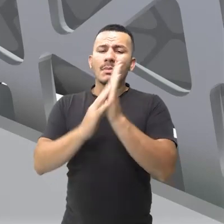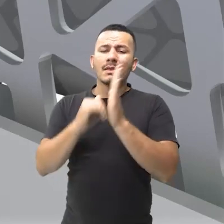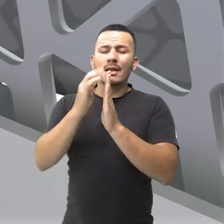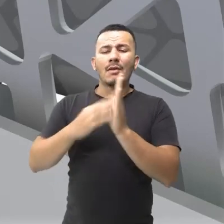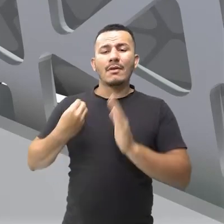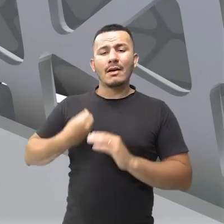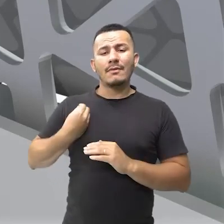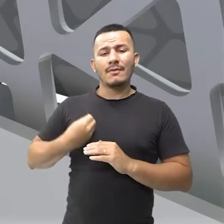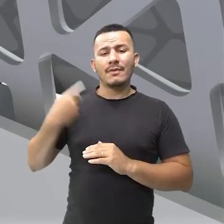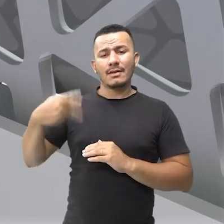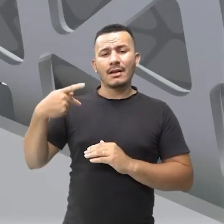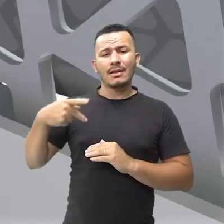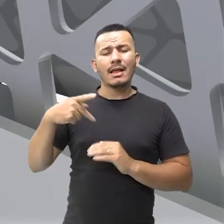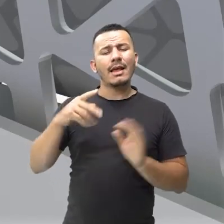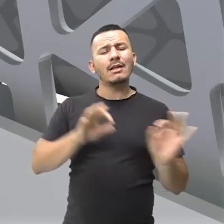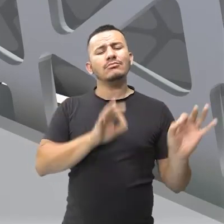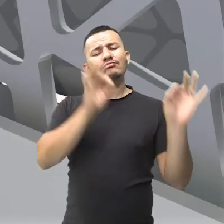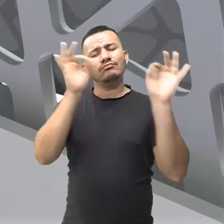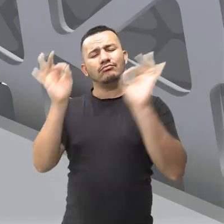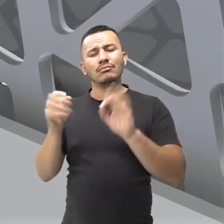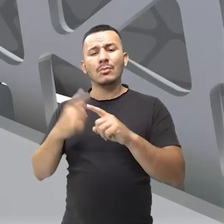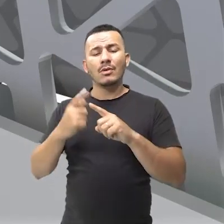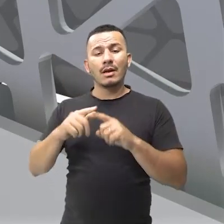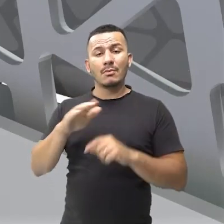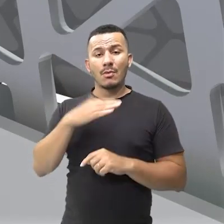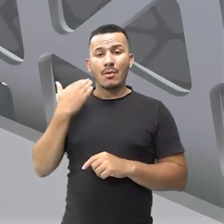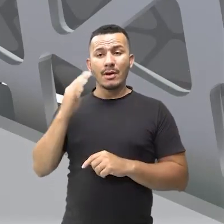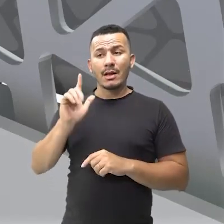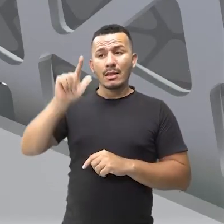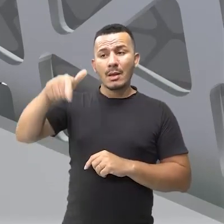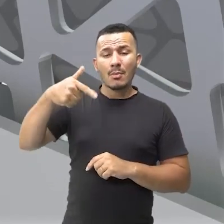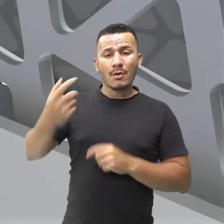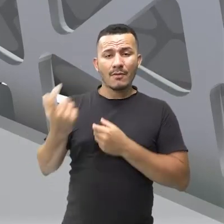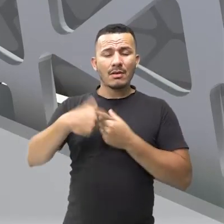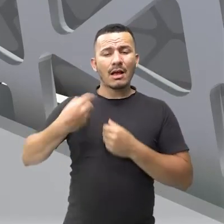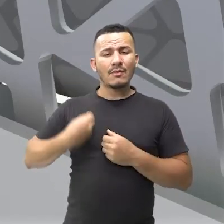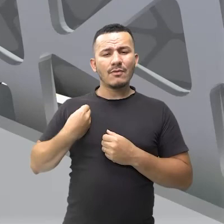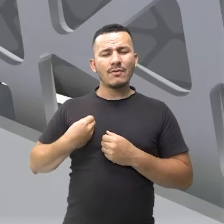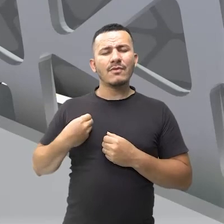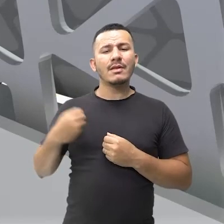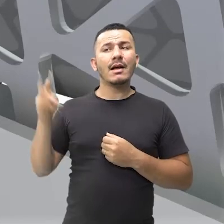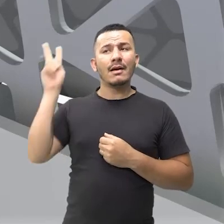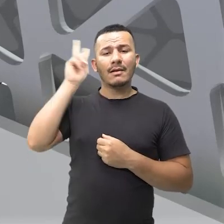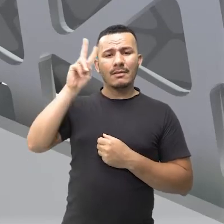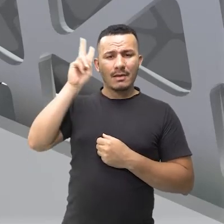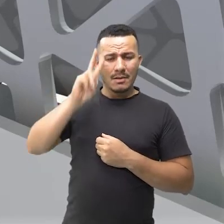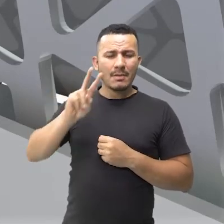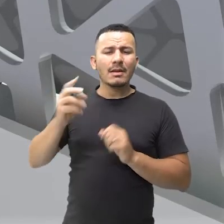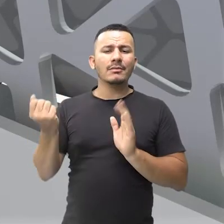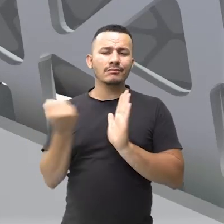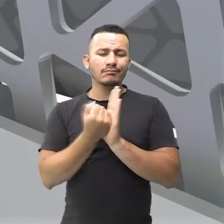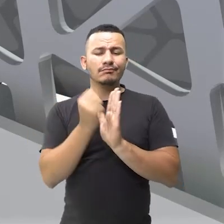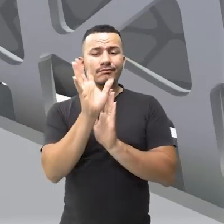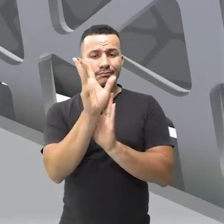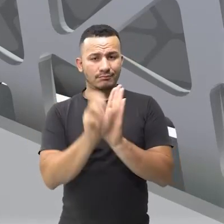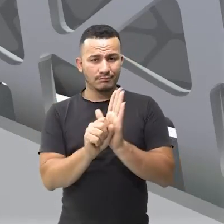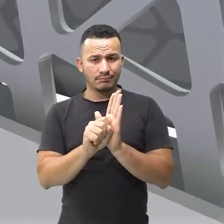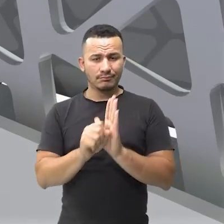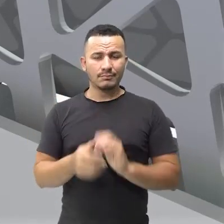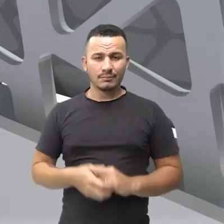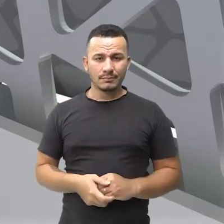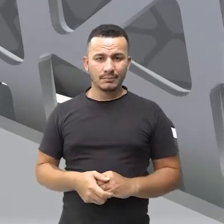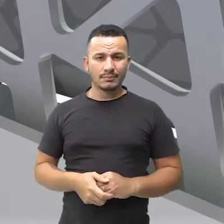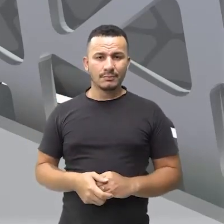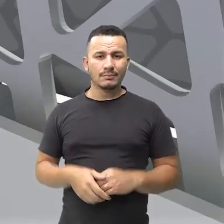eles acreditavam ali na vida eterna. Então, era uma pintura muito simbólica ali, certo?